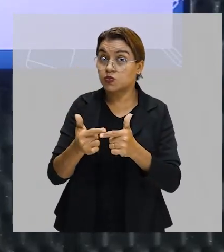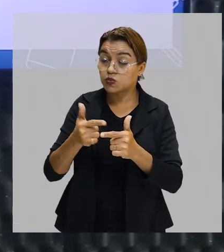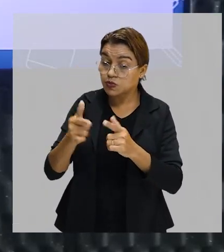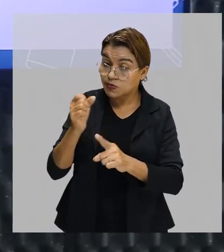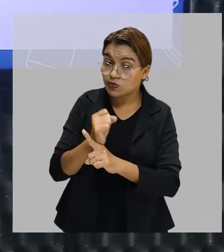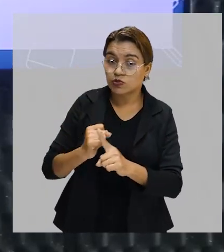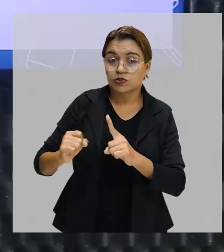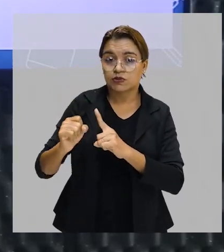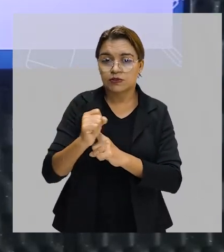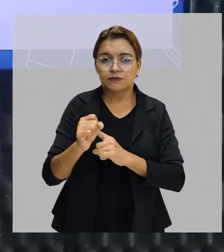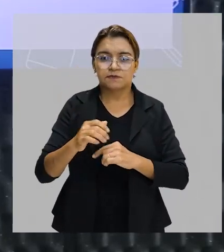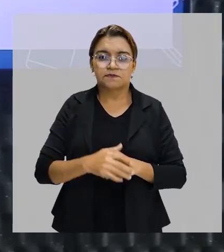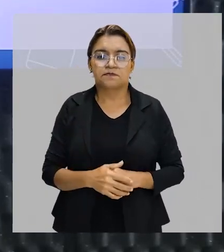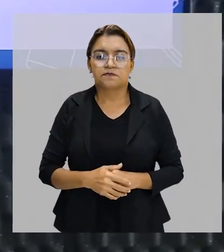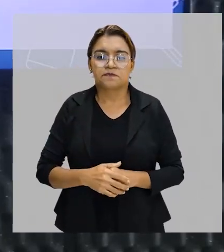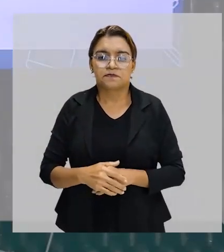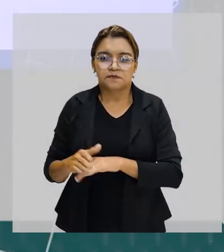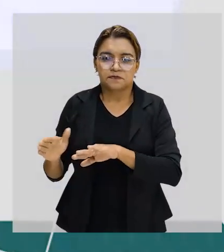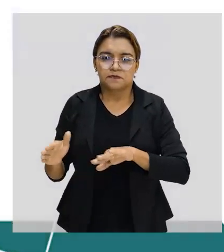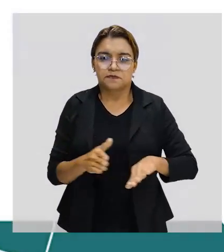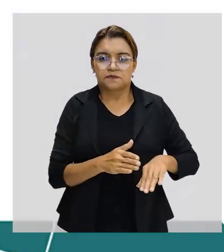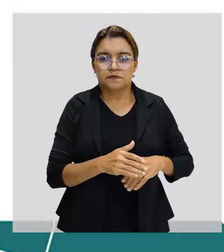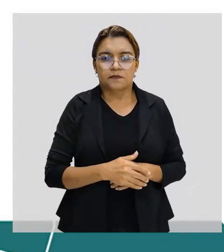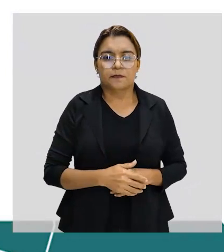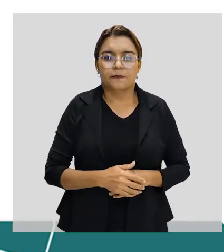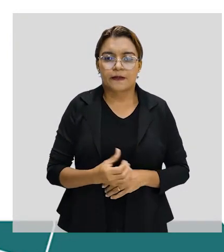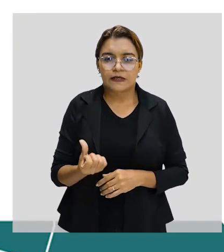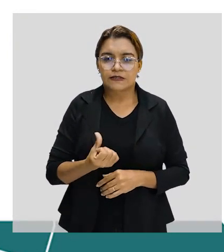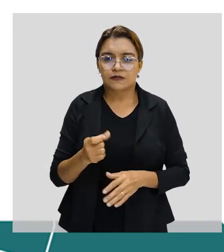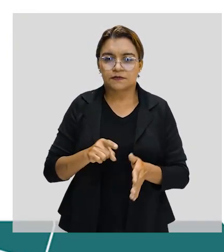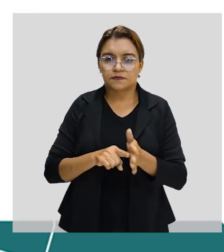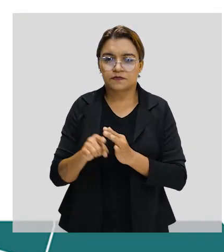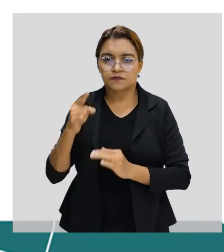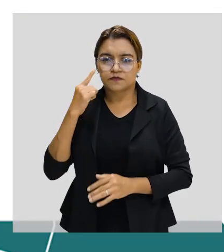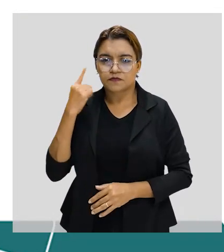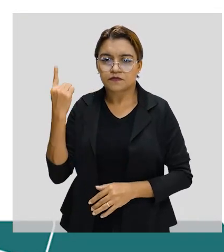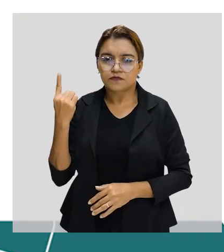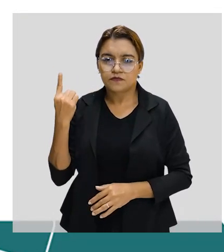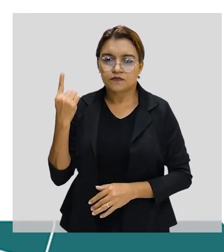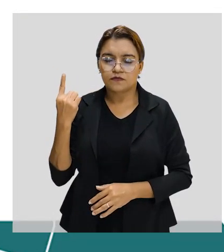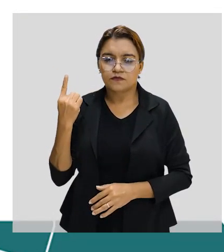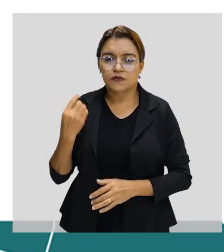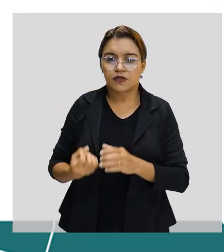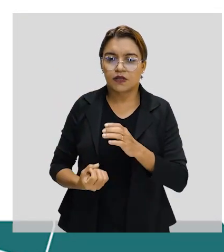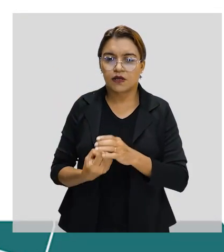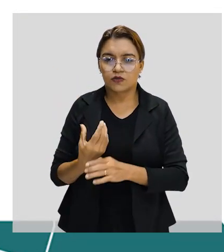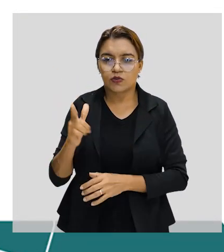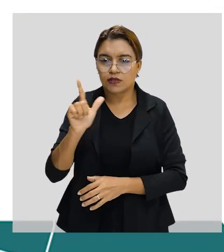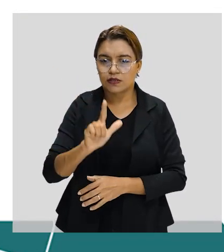sociais, tá? Tem mais uma. Criador da literatura infantil brasileira, criticado por